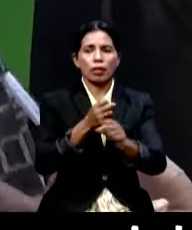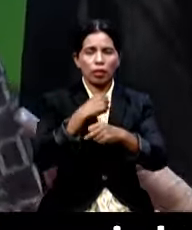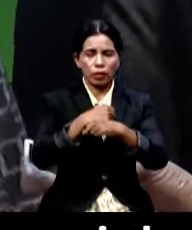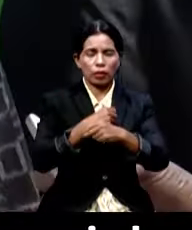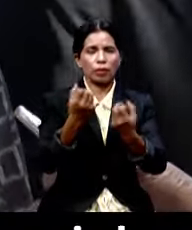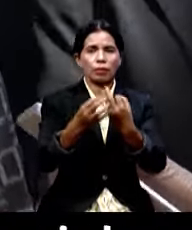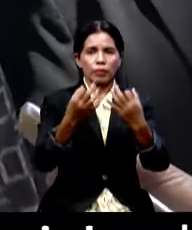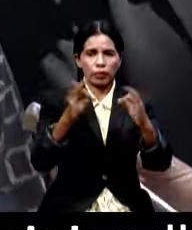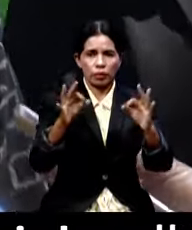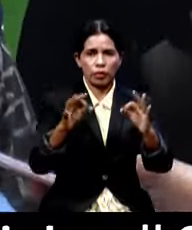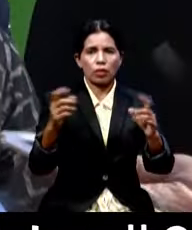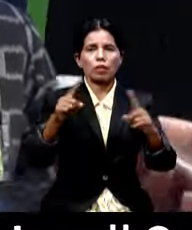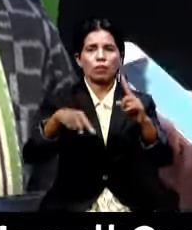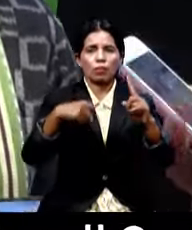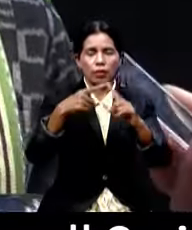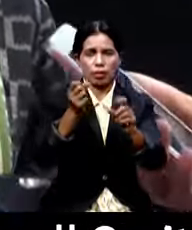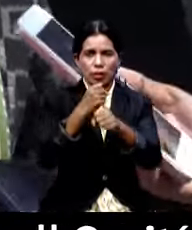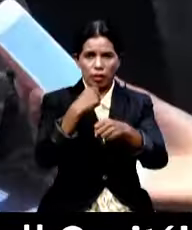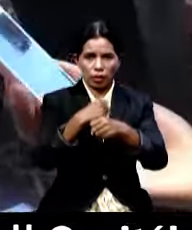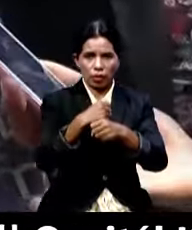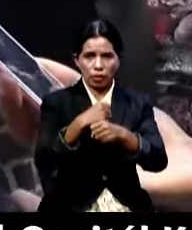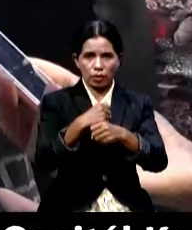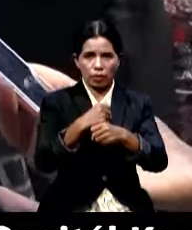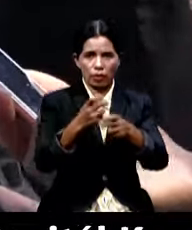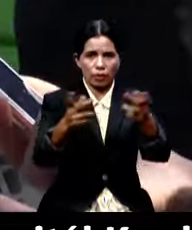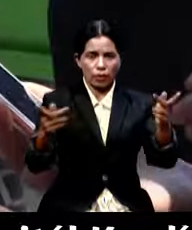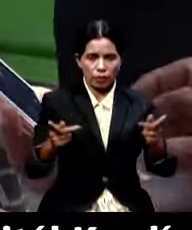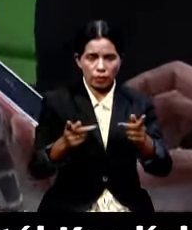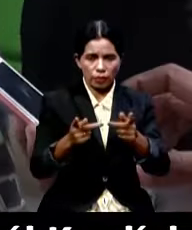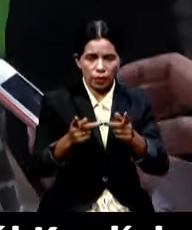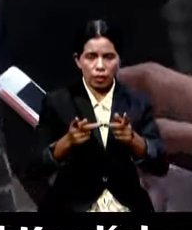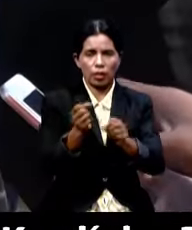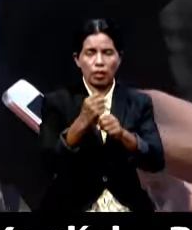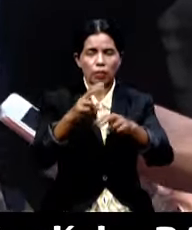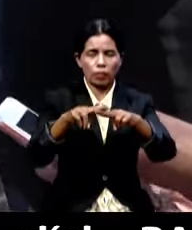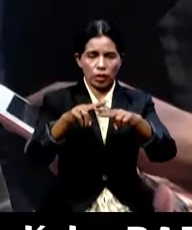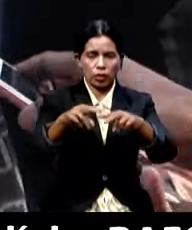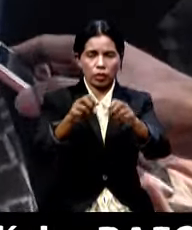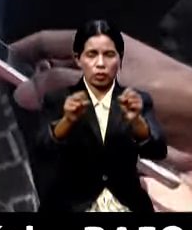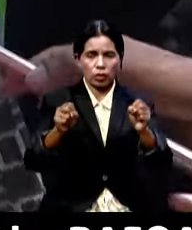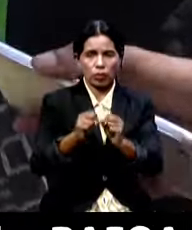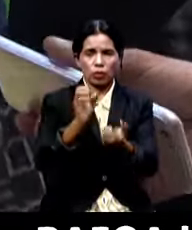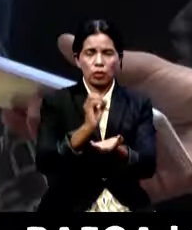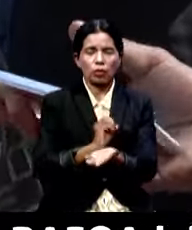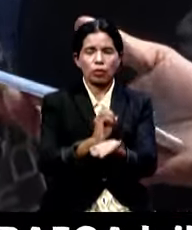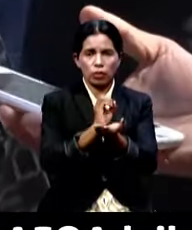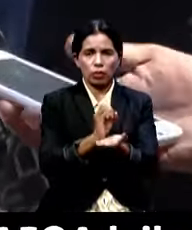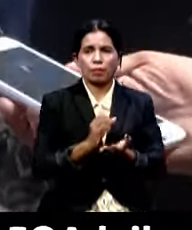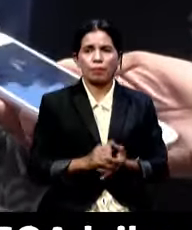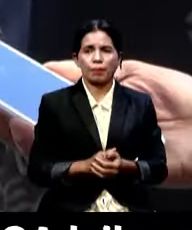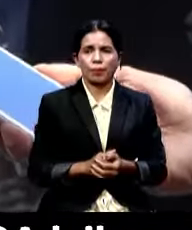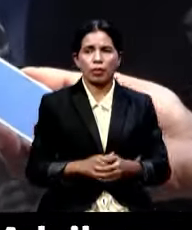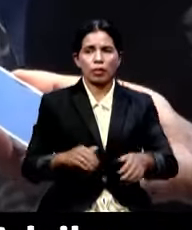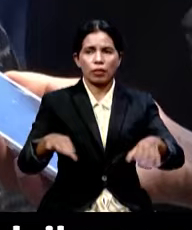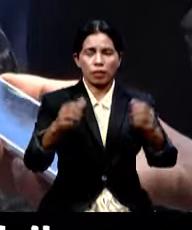Olu, ou em ira halo lançamento para centro de produção masin e suku Taiboko, Raiwa. Deve ir a